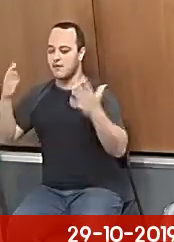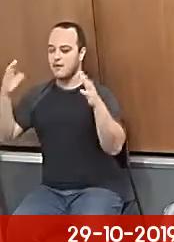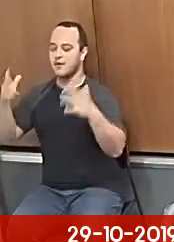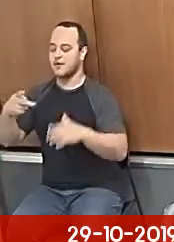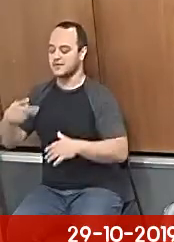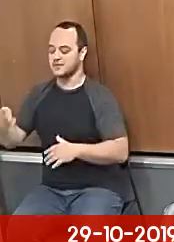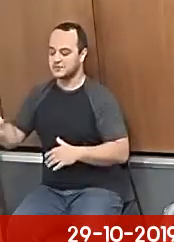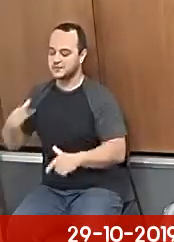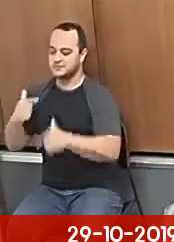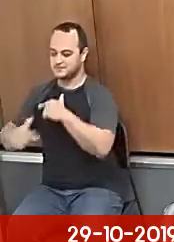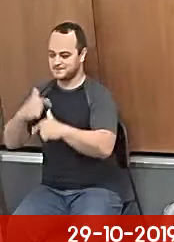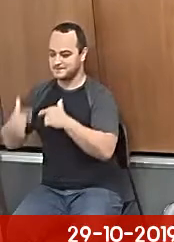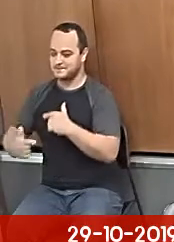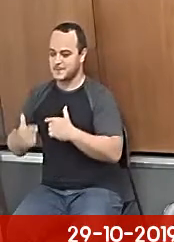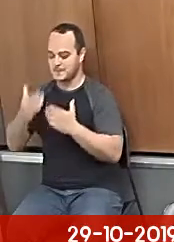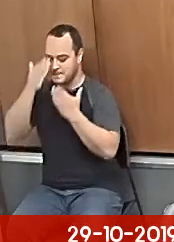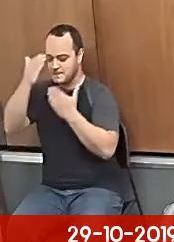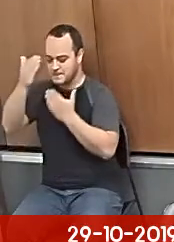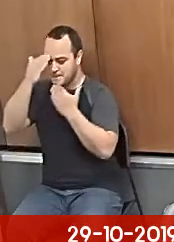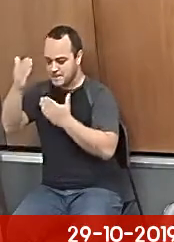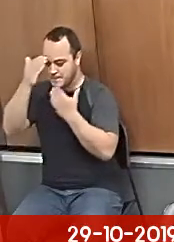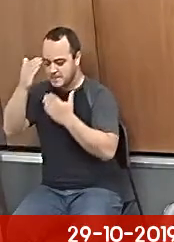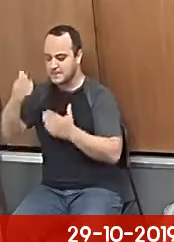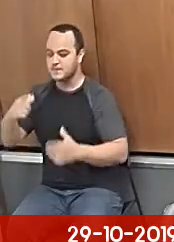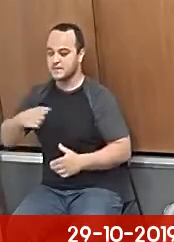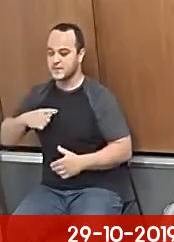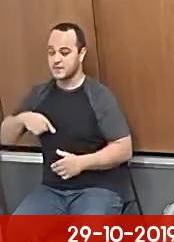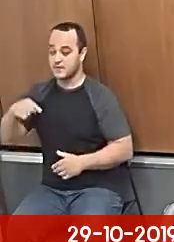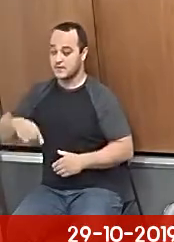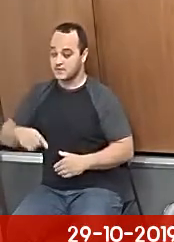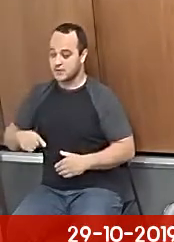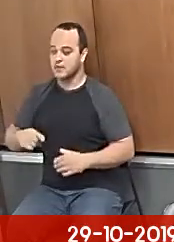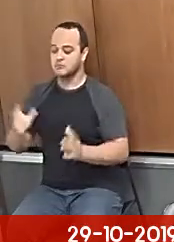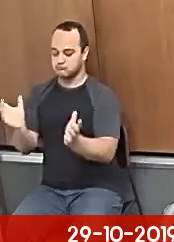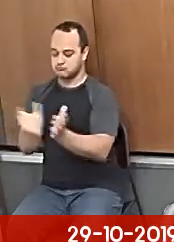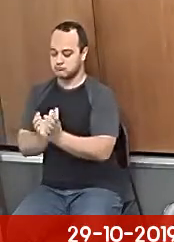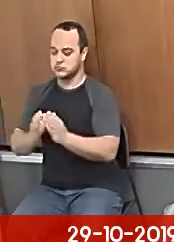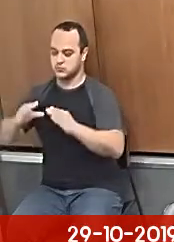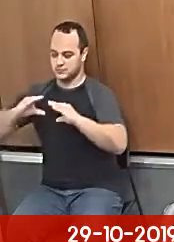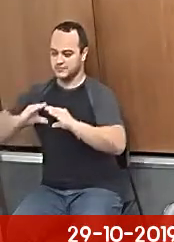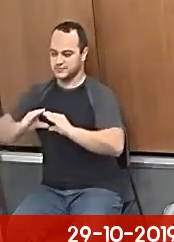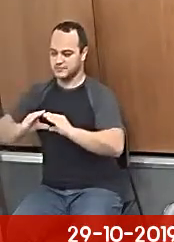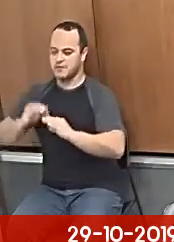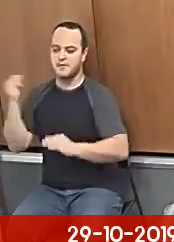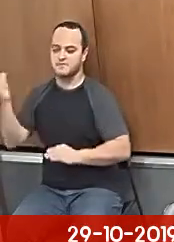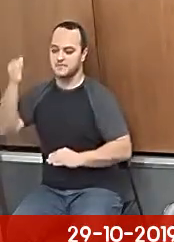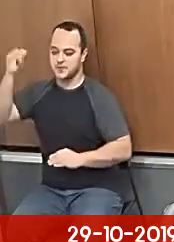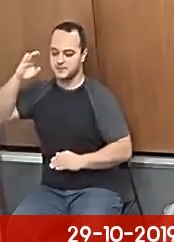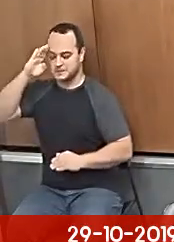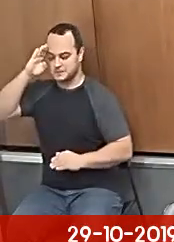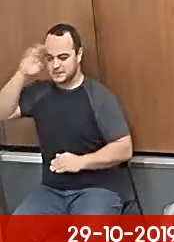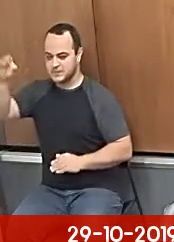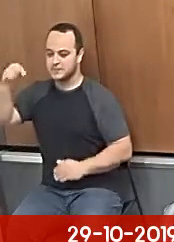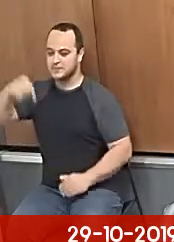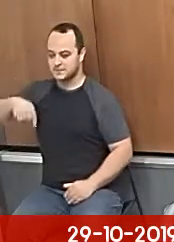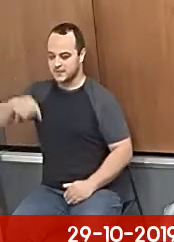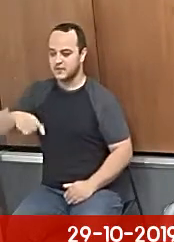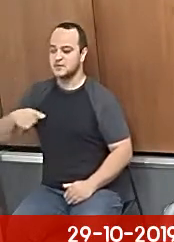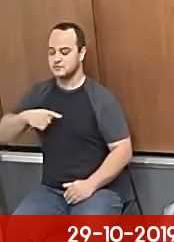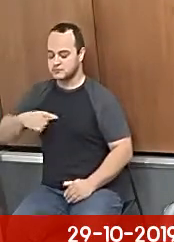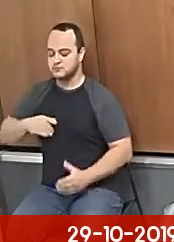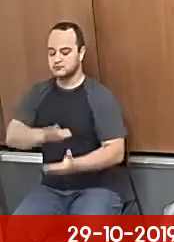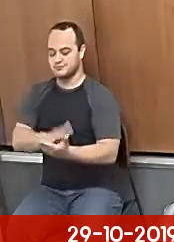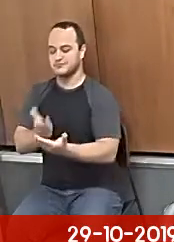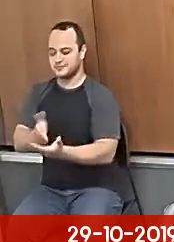agradecer a esse trabalho que, para nós, da comissão, é muito importante estar sendo levado nesse momento.